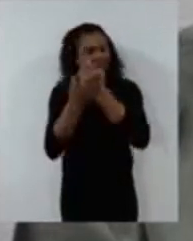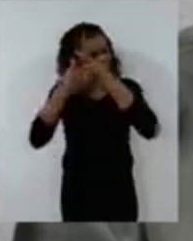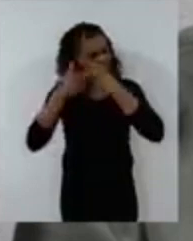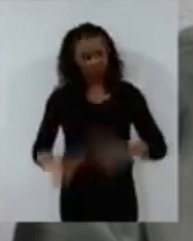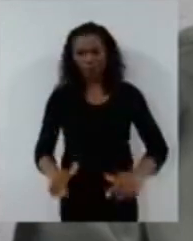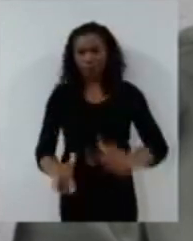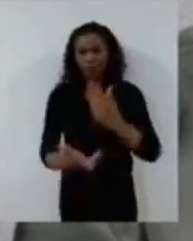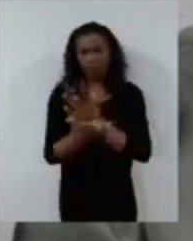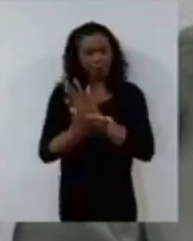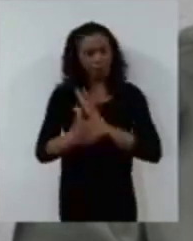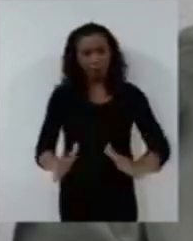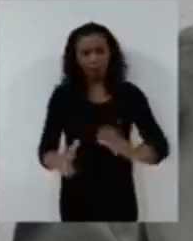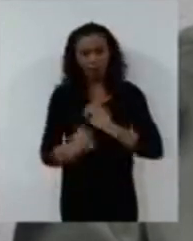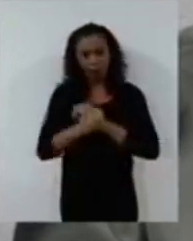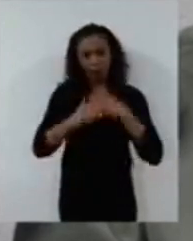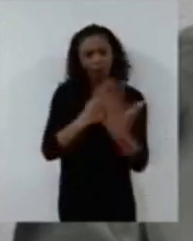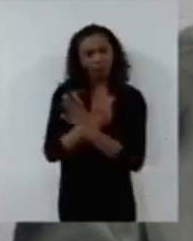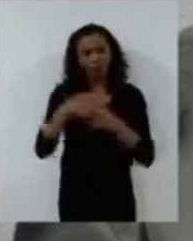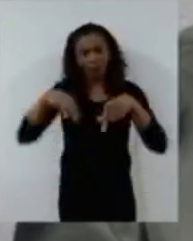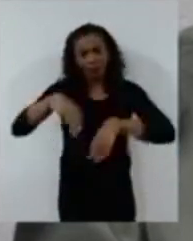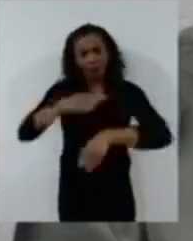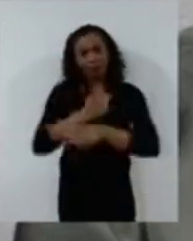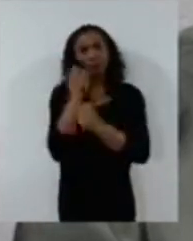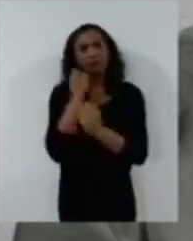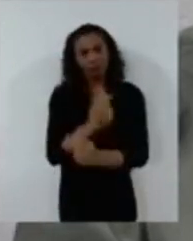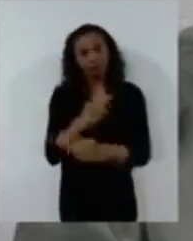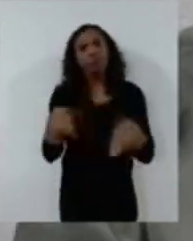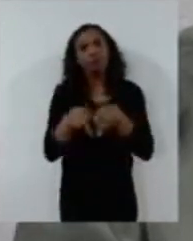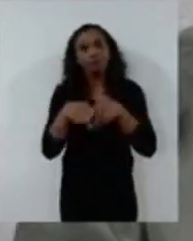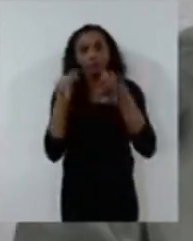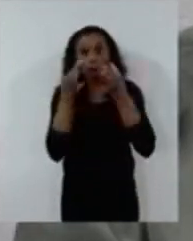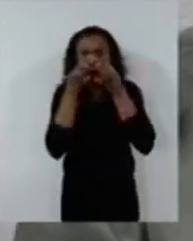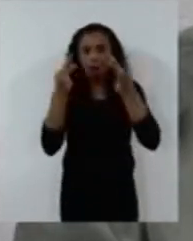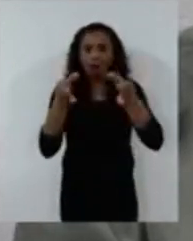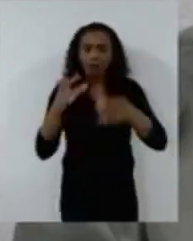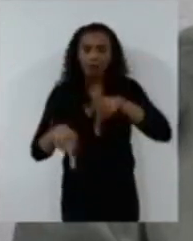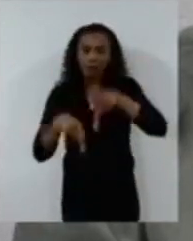Muriaé e com a atenção da nossa população.